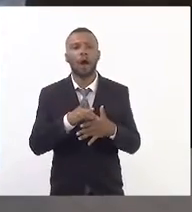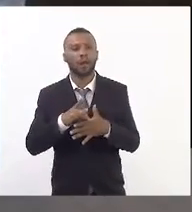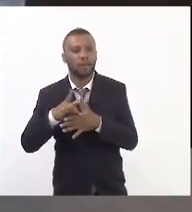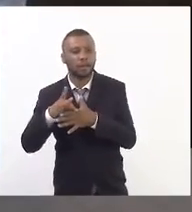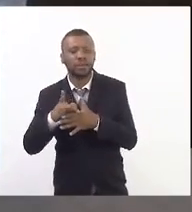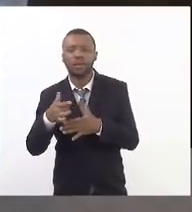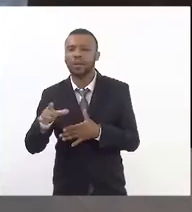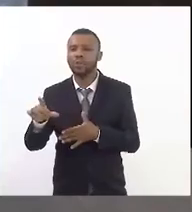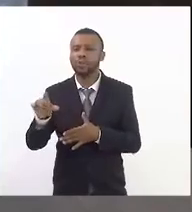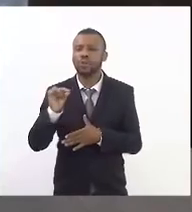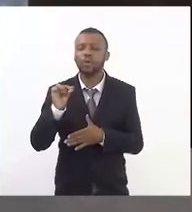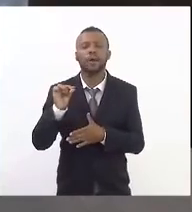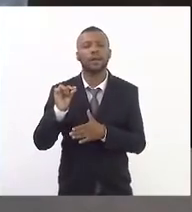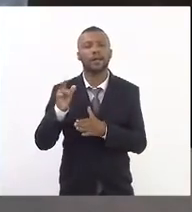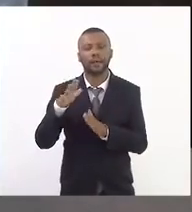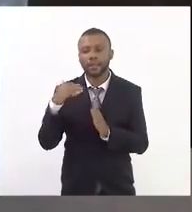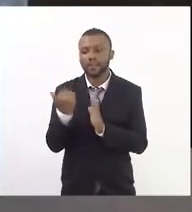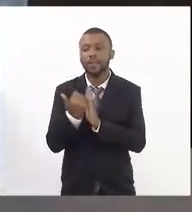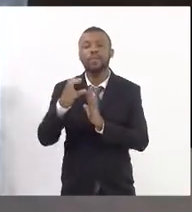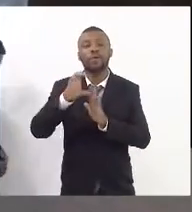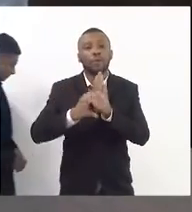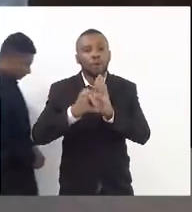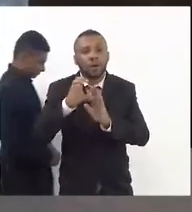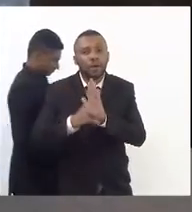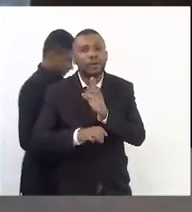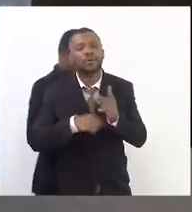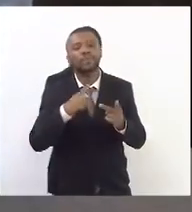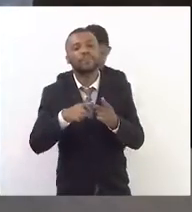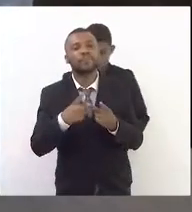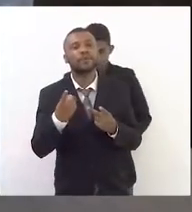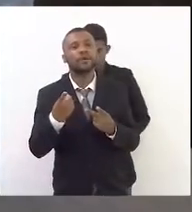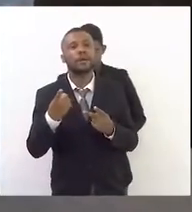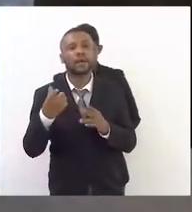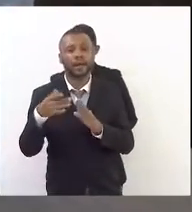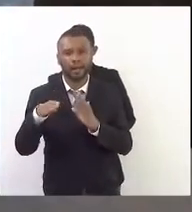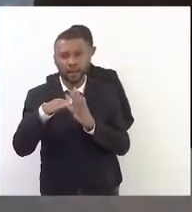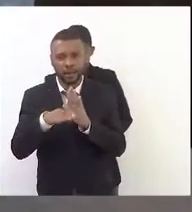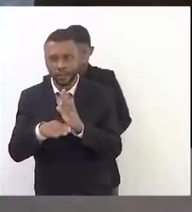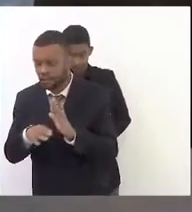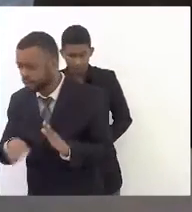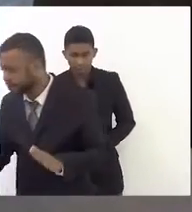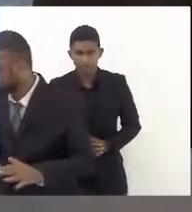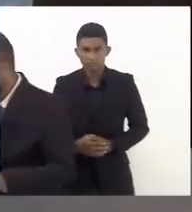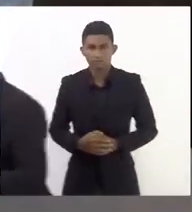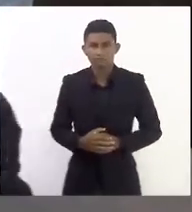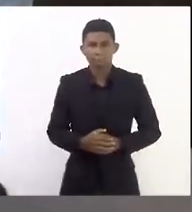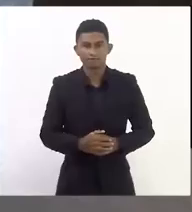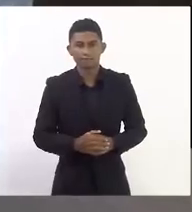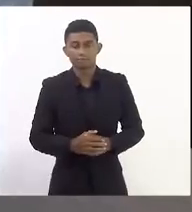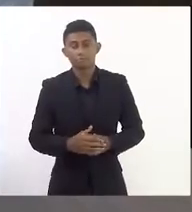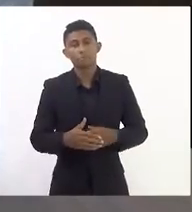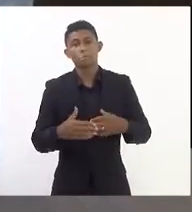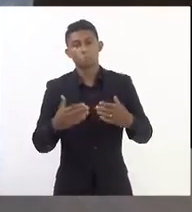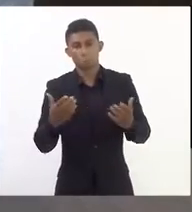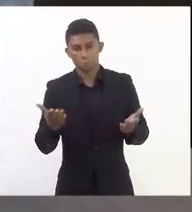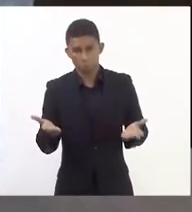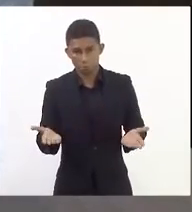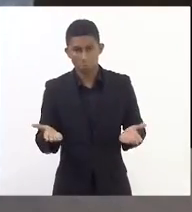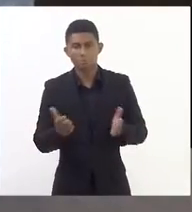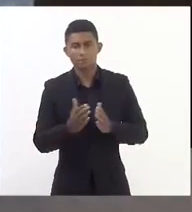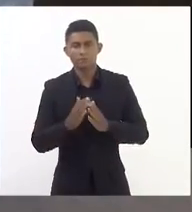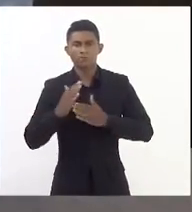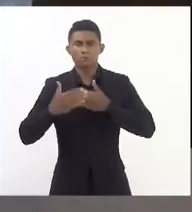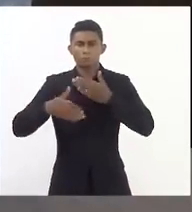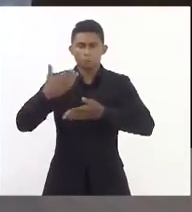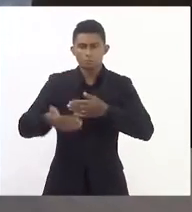era por currículo, depois do currículo lista tríplice, depois da lista tríplice sabatina, e aí a